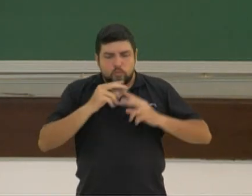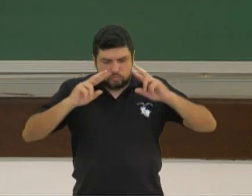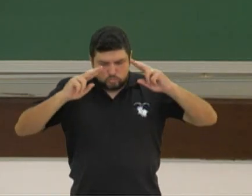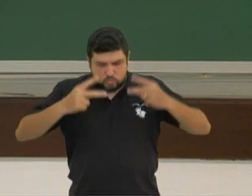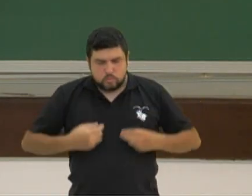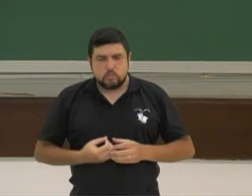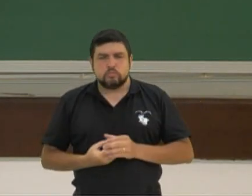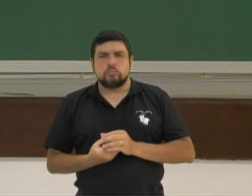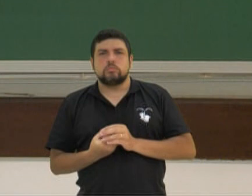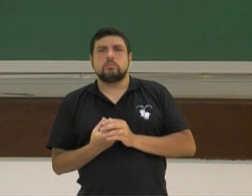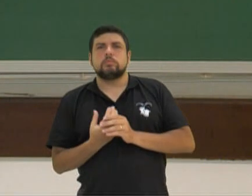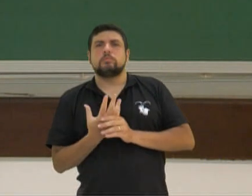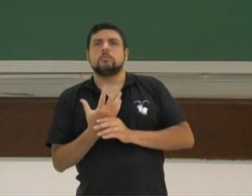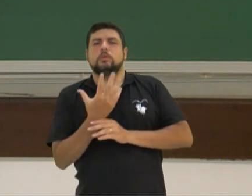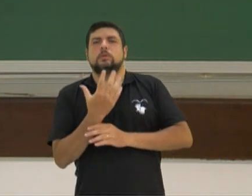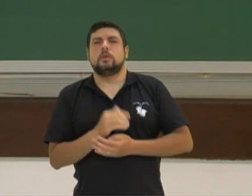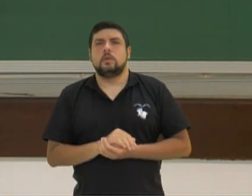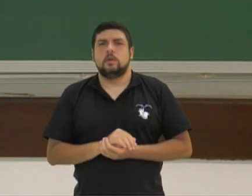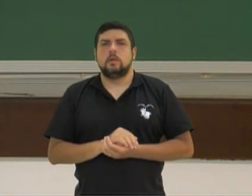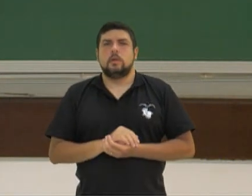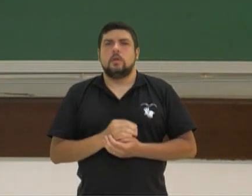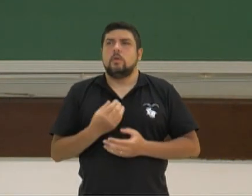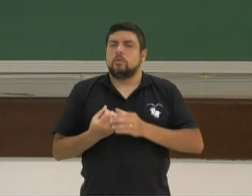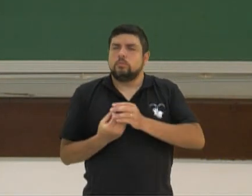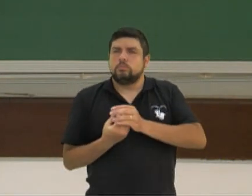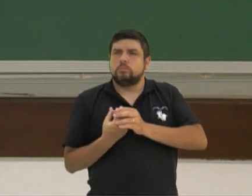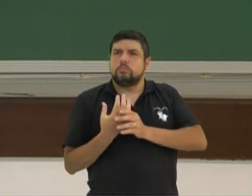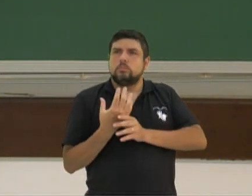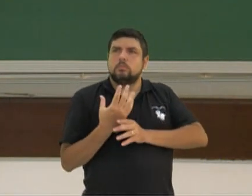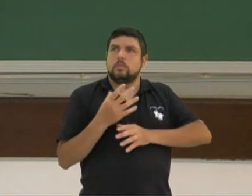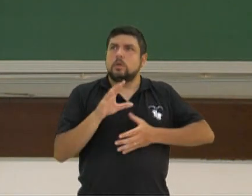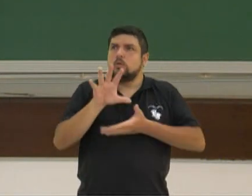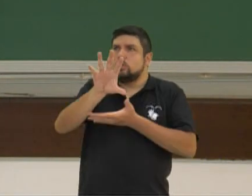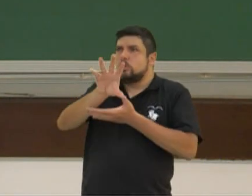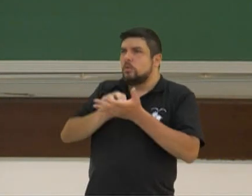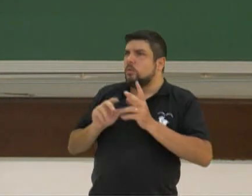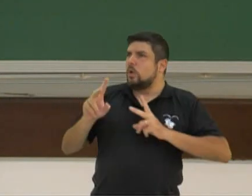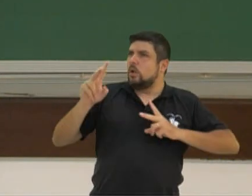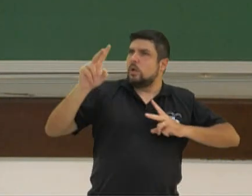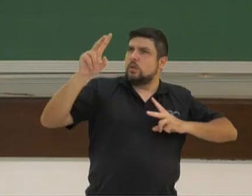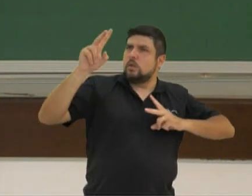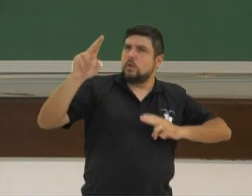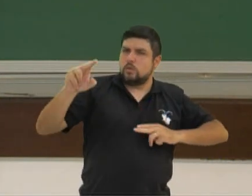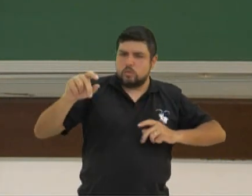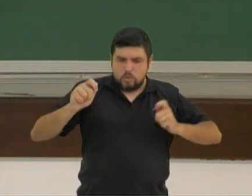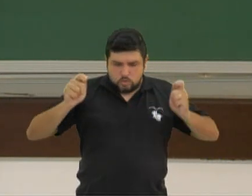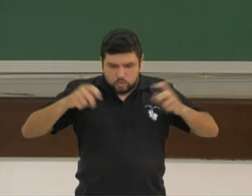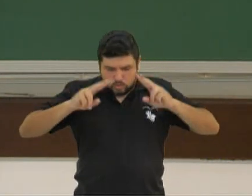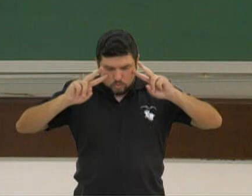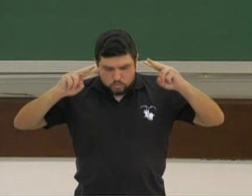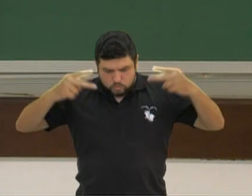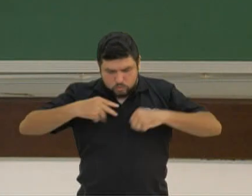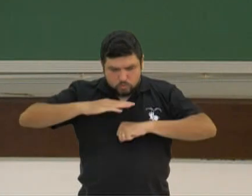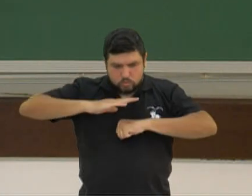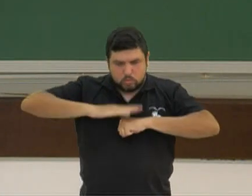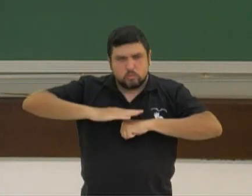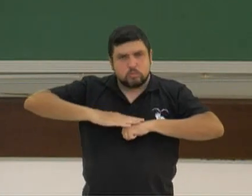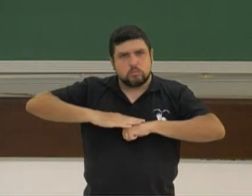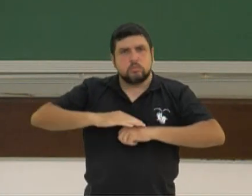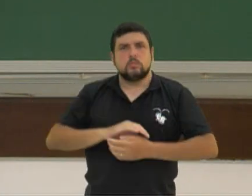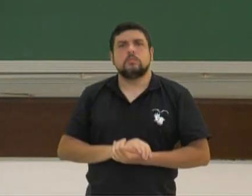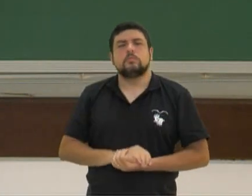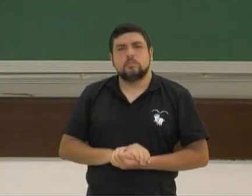homem vai ser, então, a imagem e semelhança de Deus e é ele quem vai poder guiar a sua vida. Isso é um